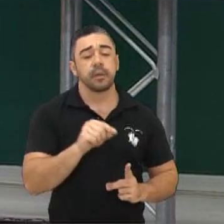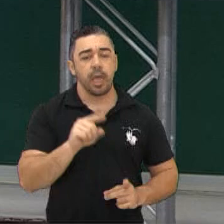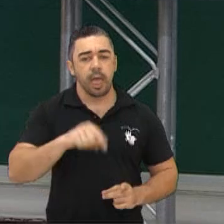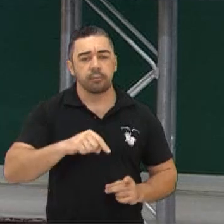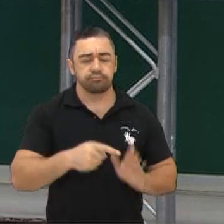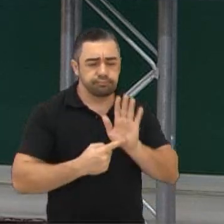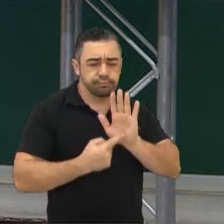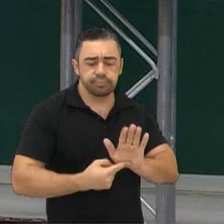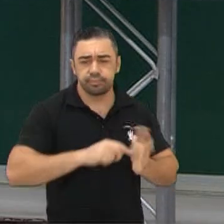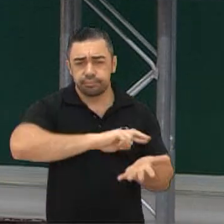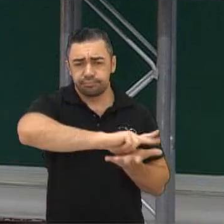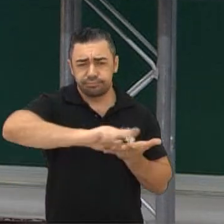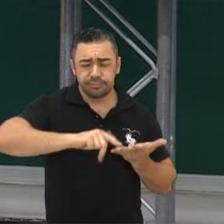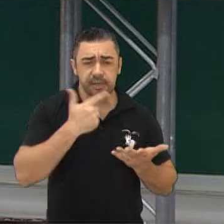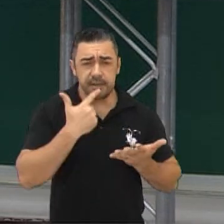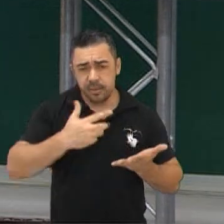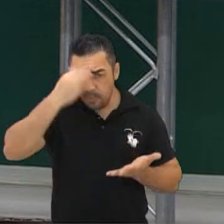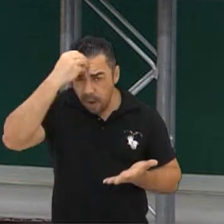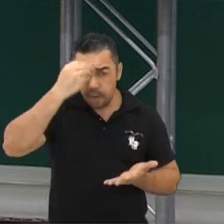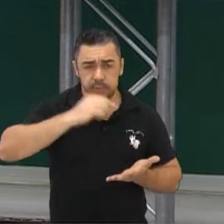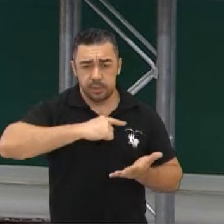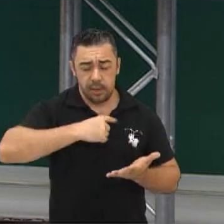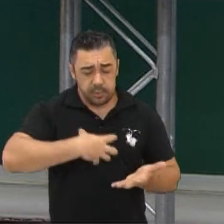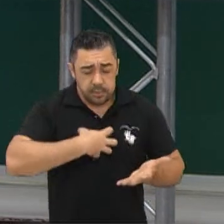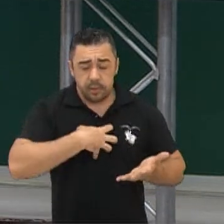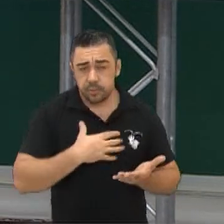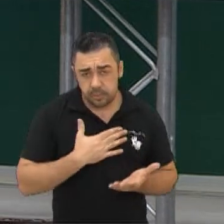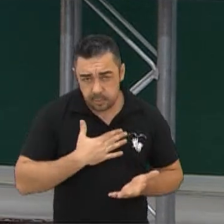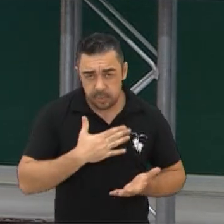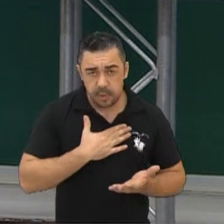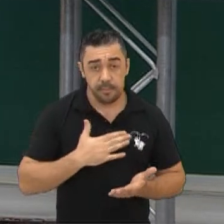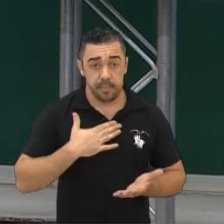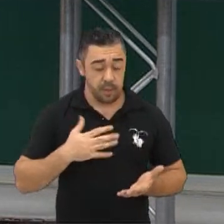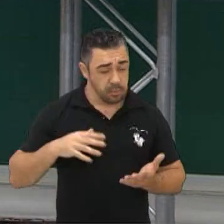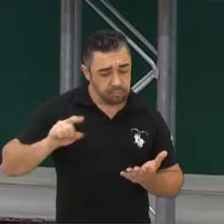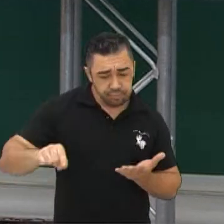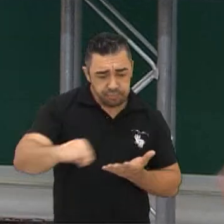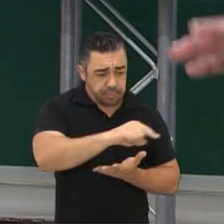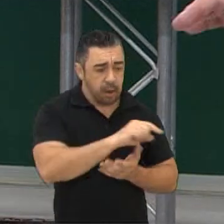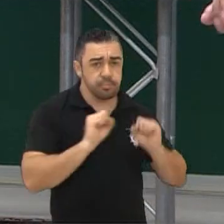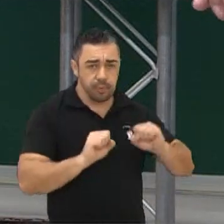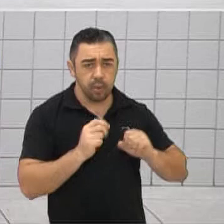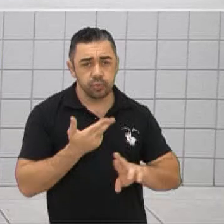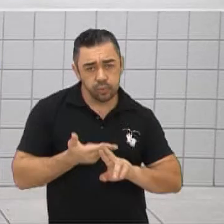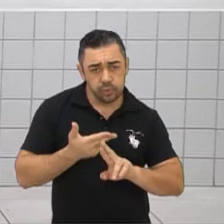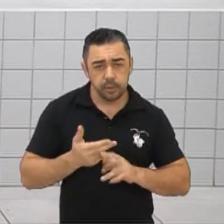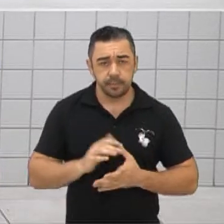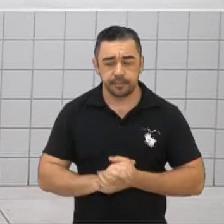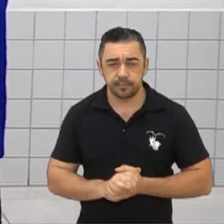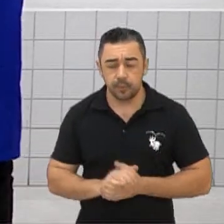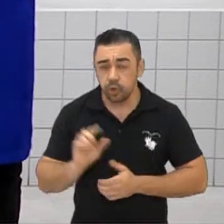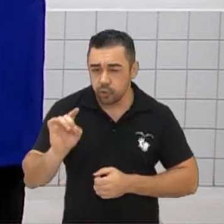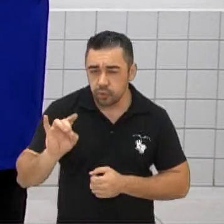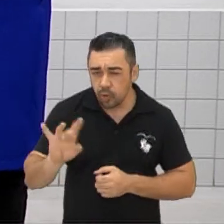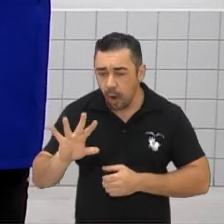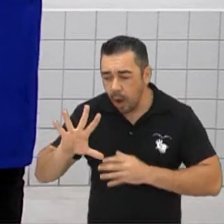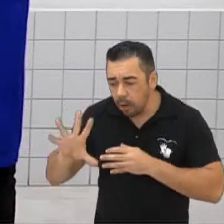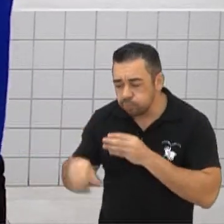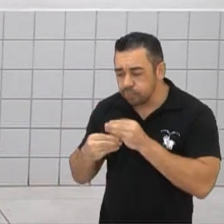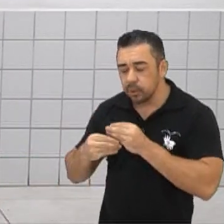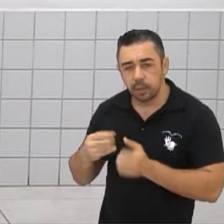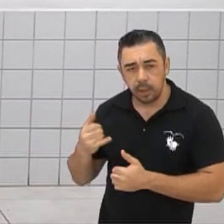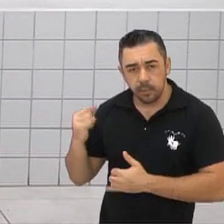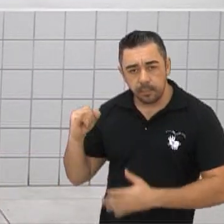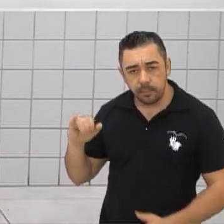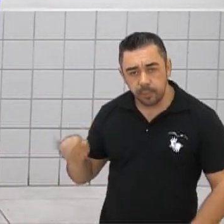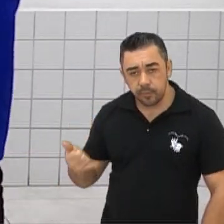com um monte de linguagem que eu tenho na minha concepção, que eu tenho à minha volta, eu posso utilizar. Só dando um ganchinho, professor Adriano, a gente